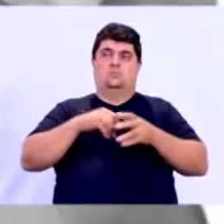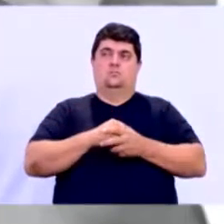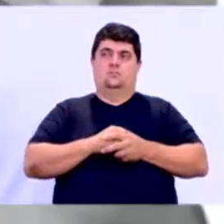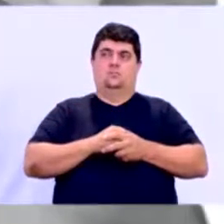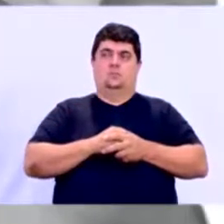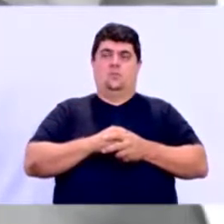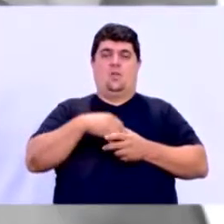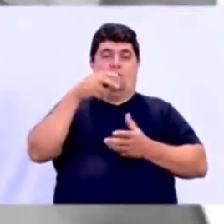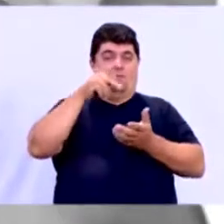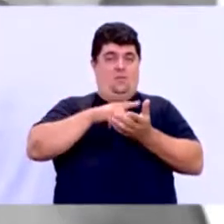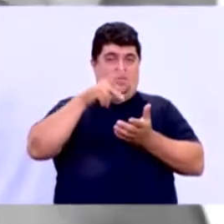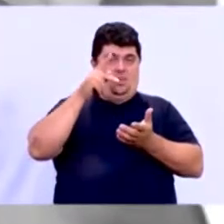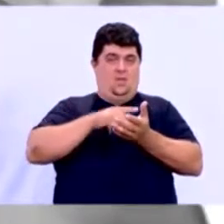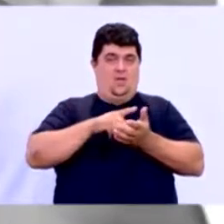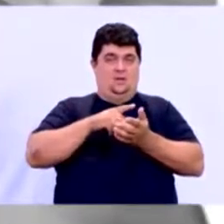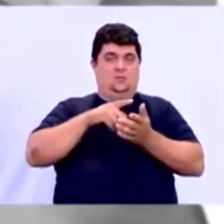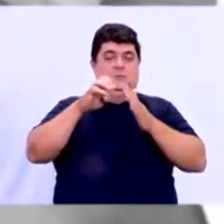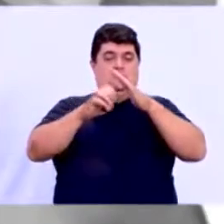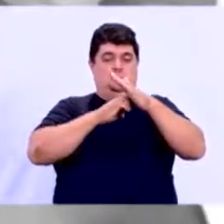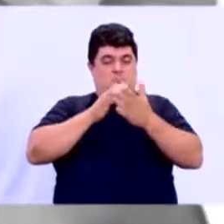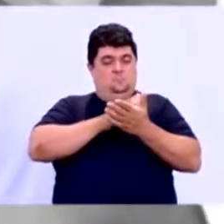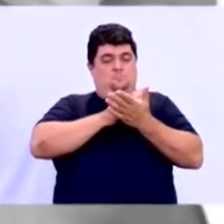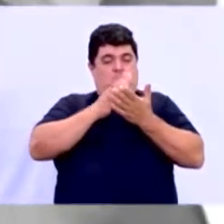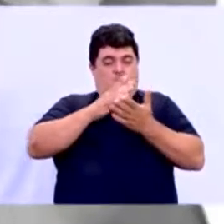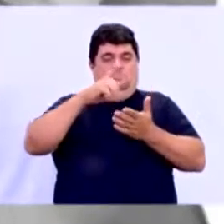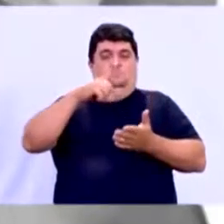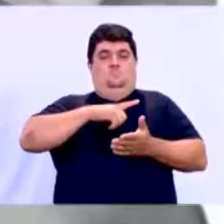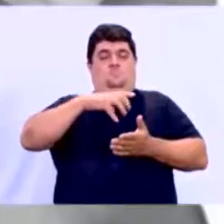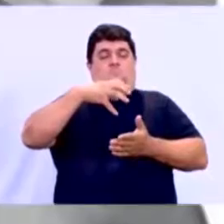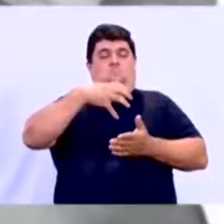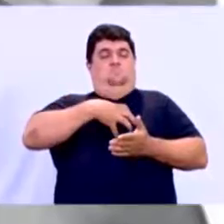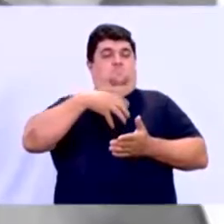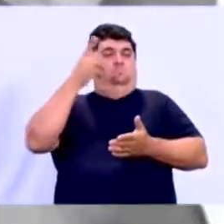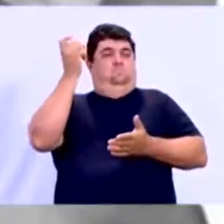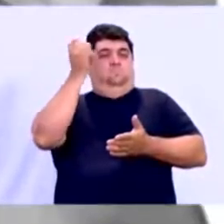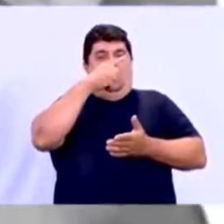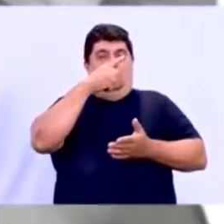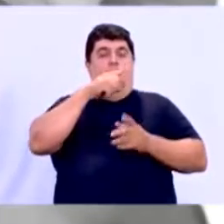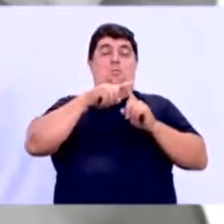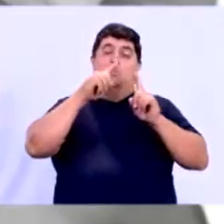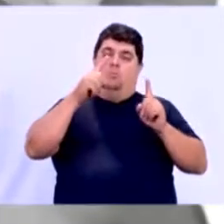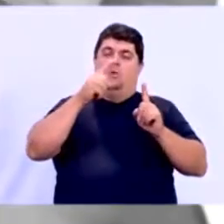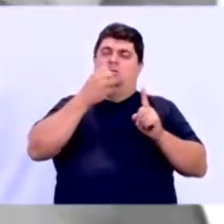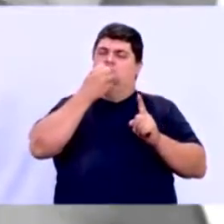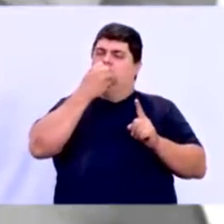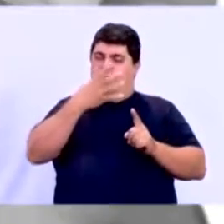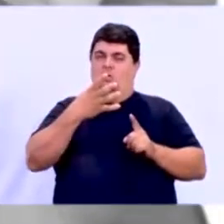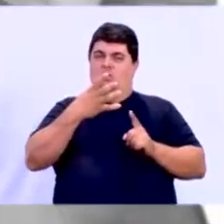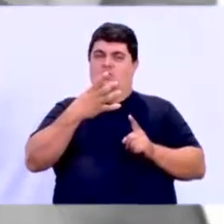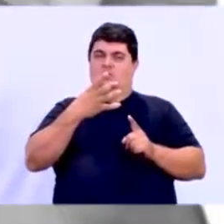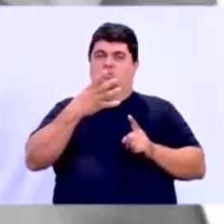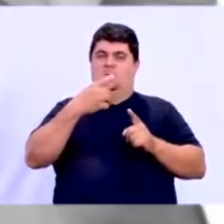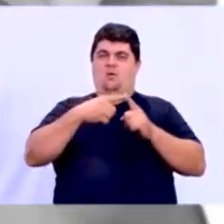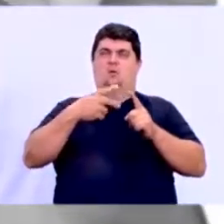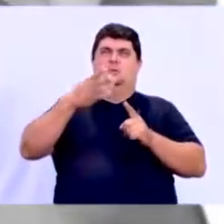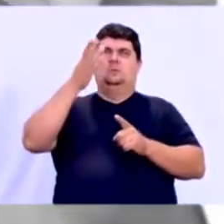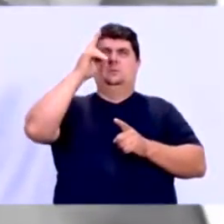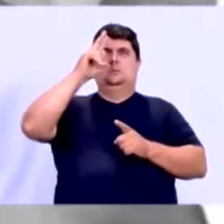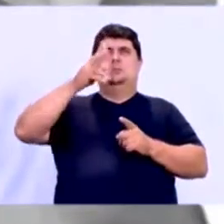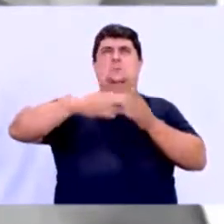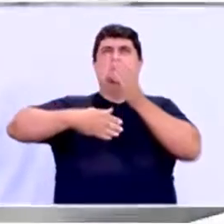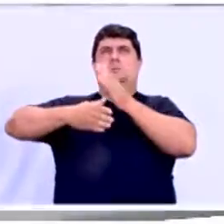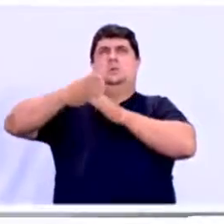te falar a verdade, abrir uma empresa tem as suas dificuldades, mas vale a pena o esforço. Quando eu me lembro como